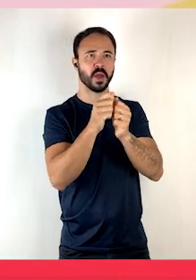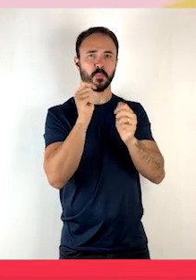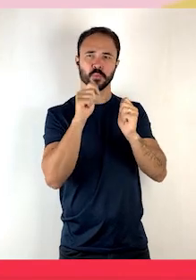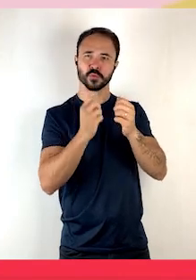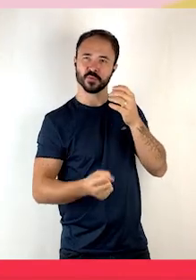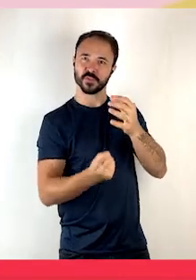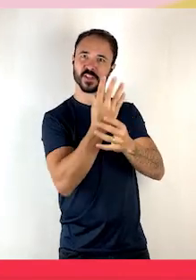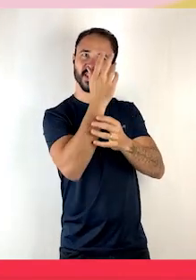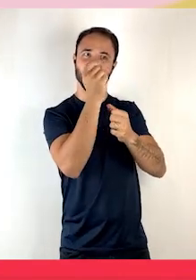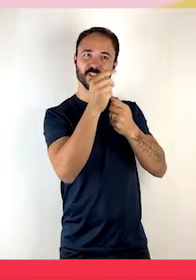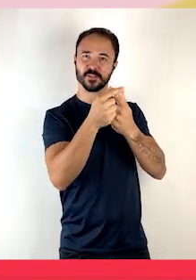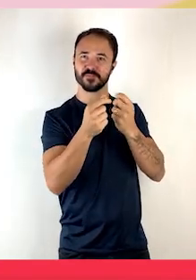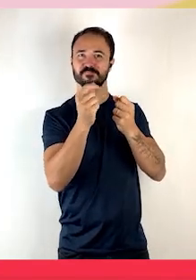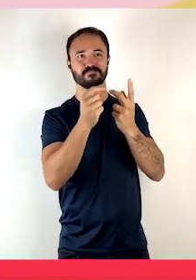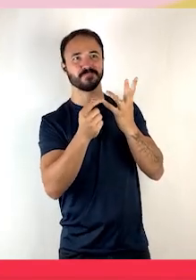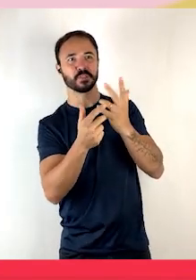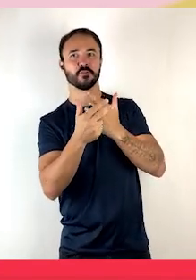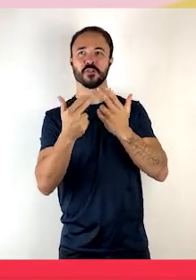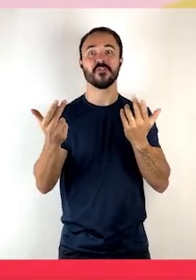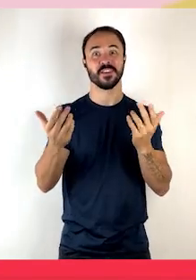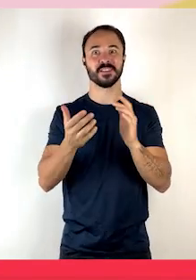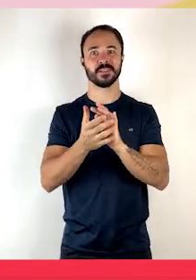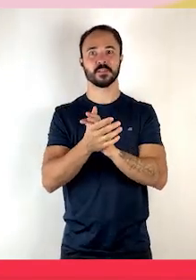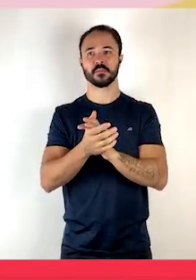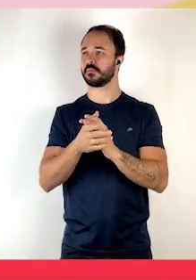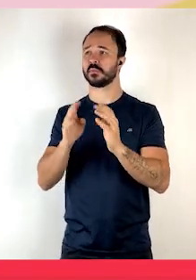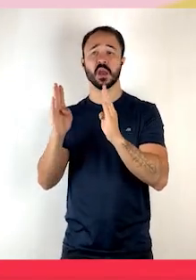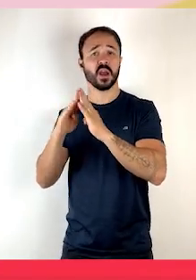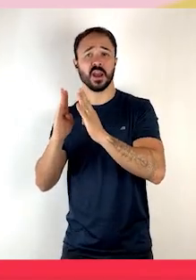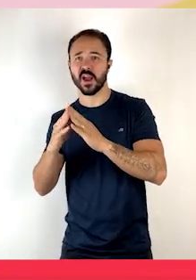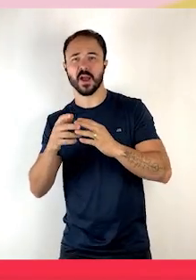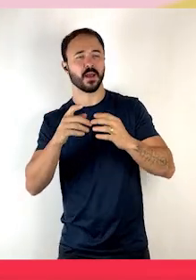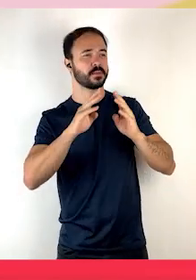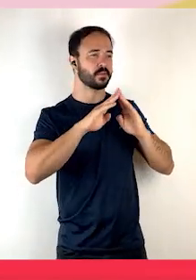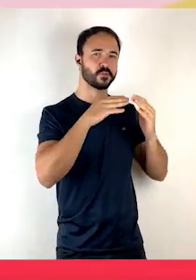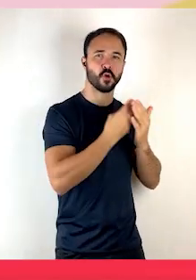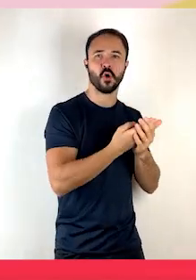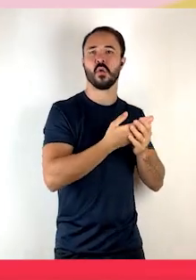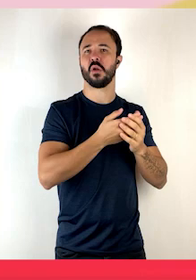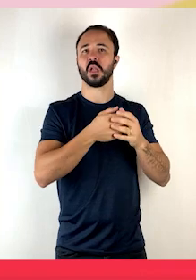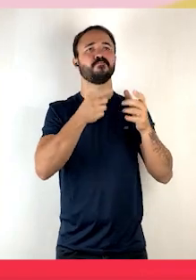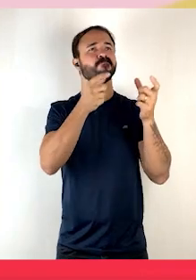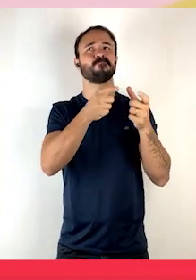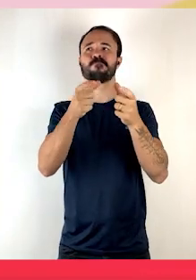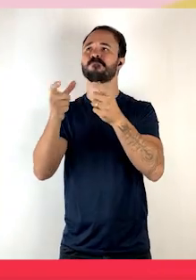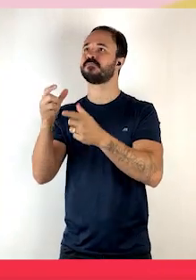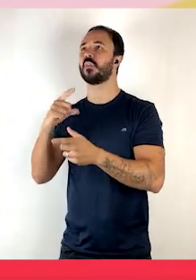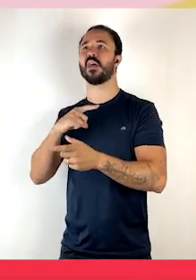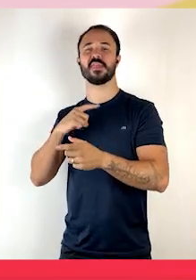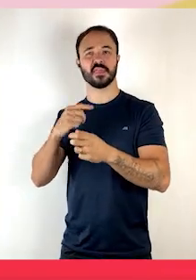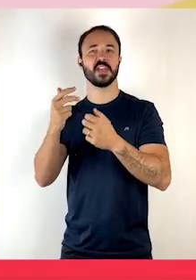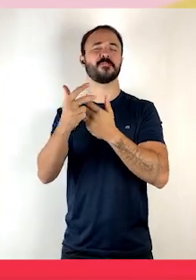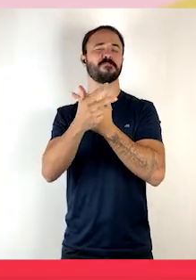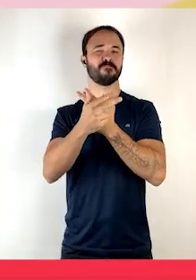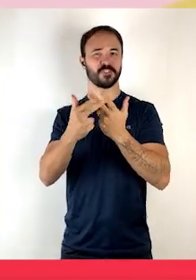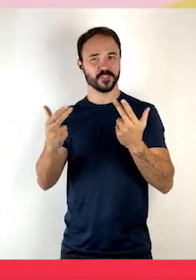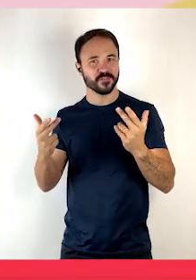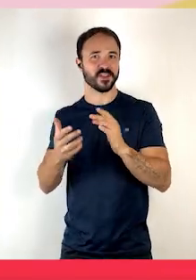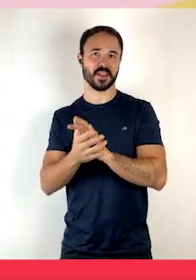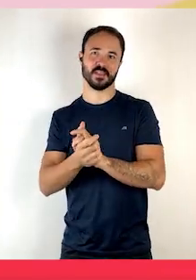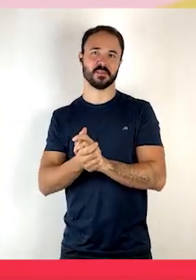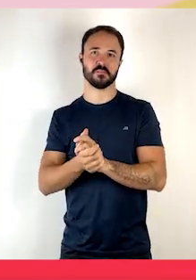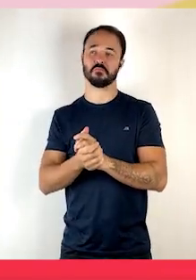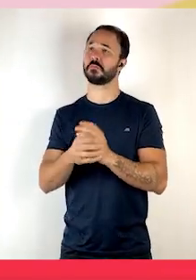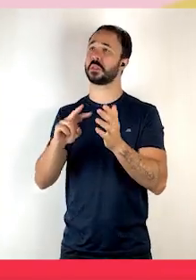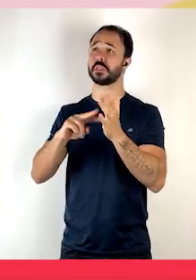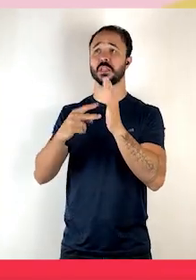criar várias coisas? E na nossa casa, na nossa escola, em todos os lugares, tem várias coisas